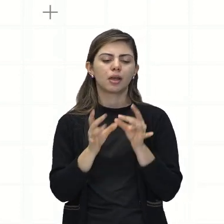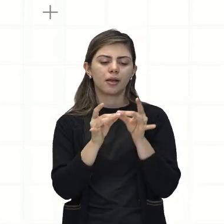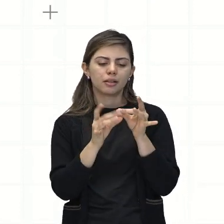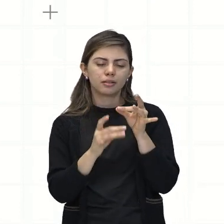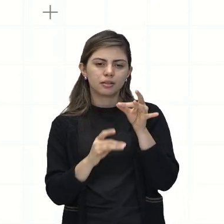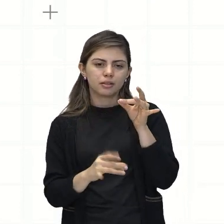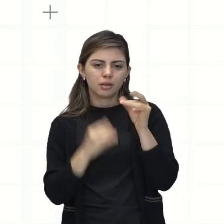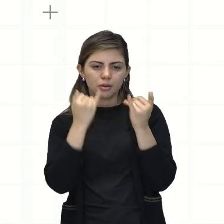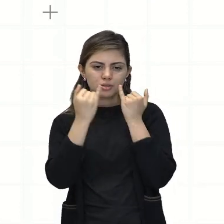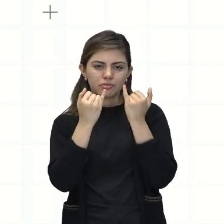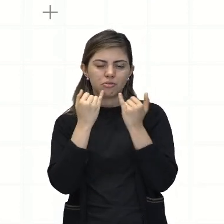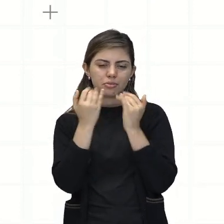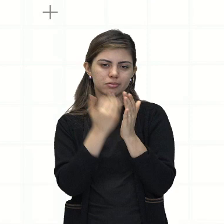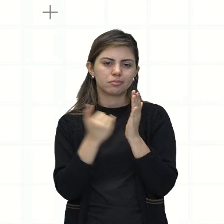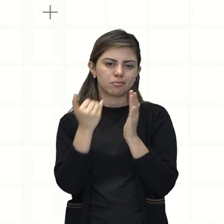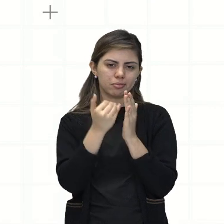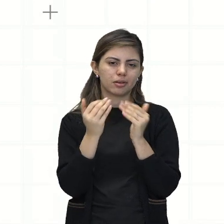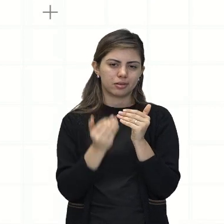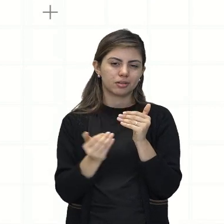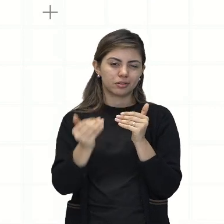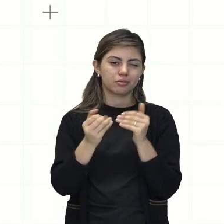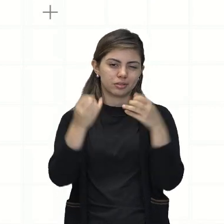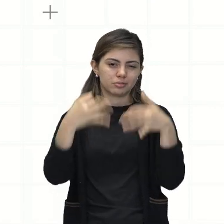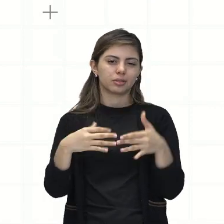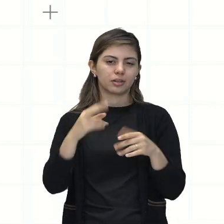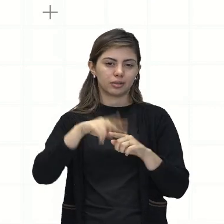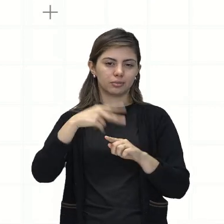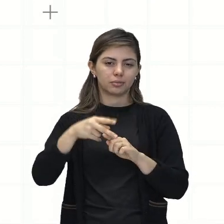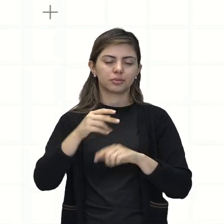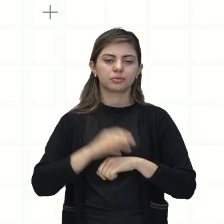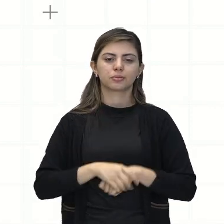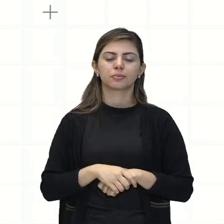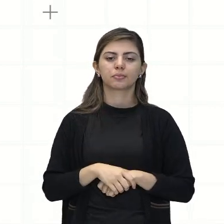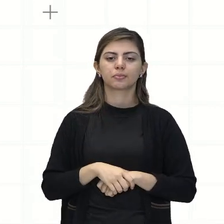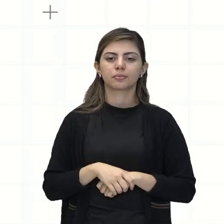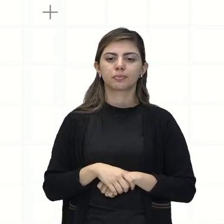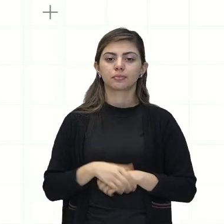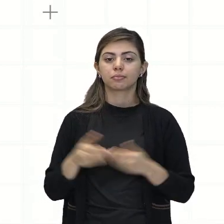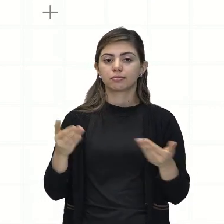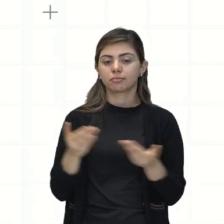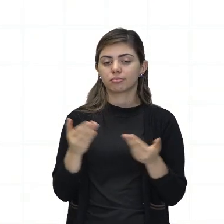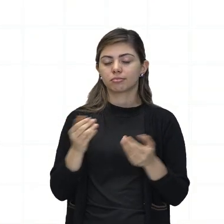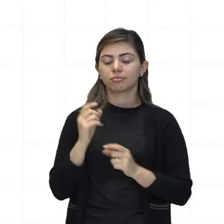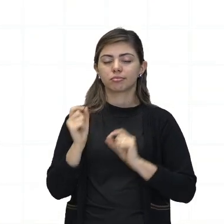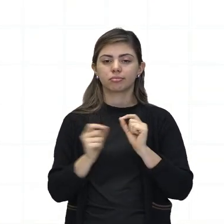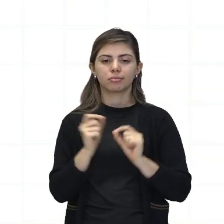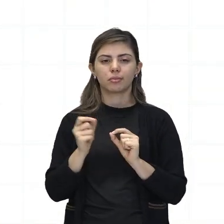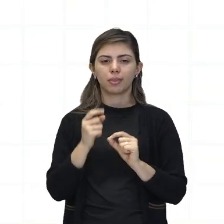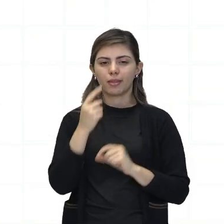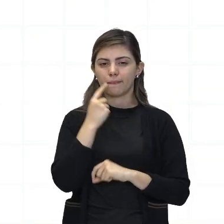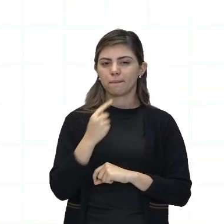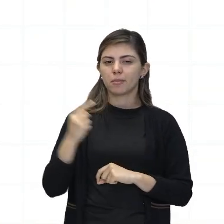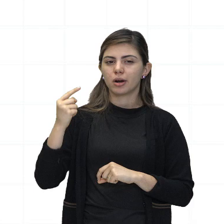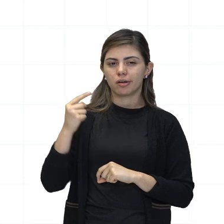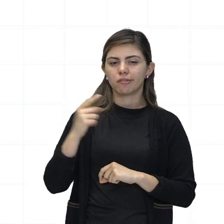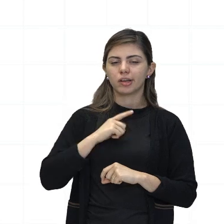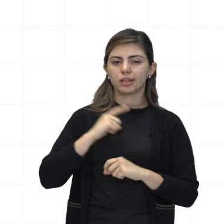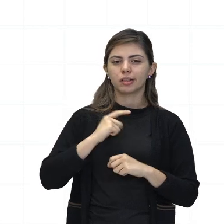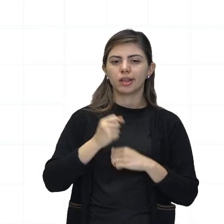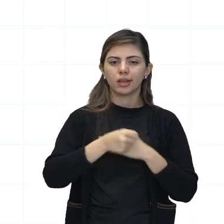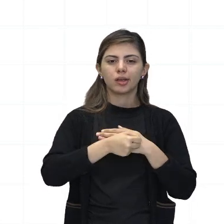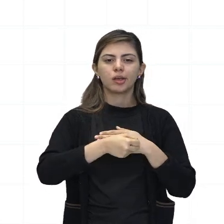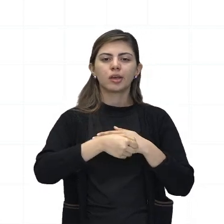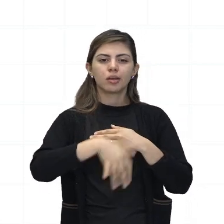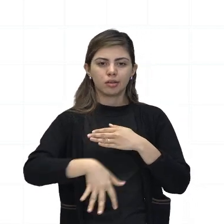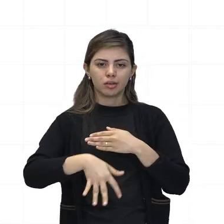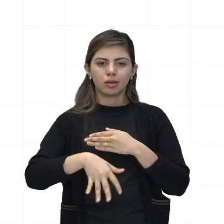detalhamento maior, né, que nós vamos apresentar depois, tá? Vamos ver agora as categorias taxonômicas